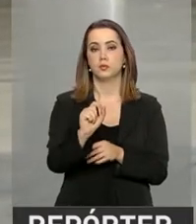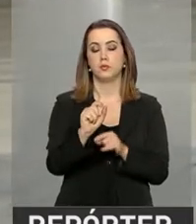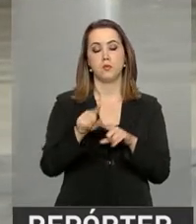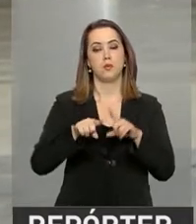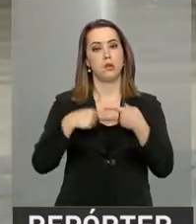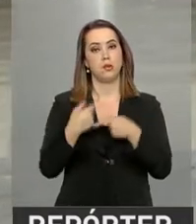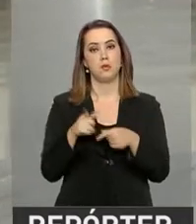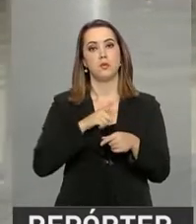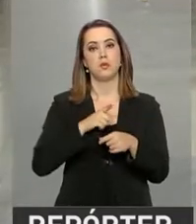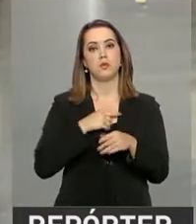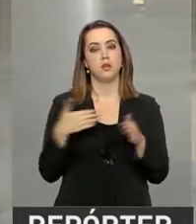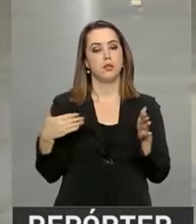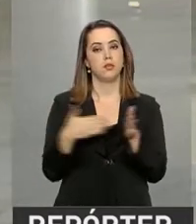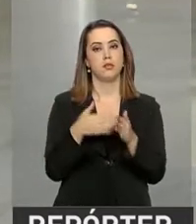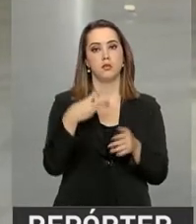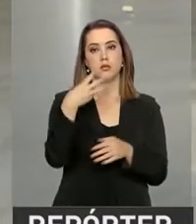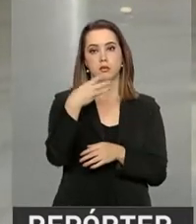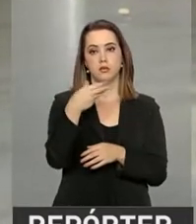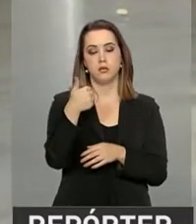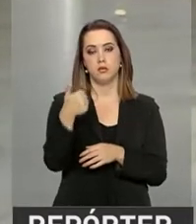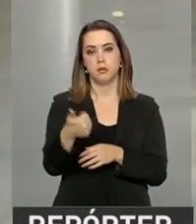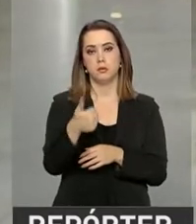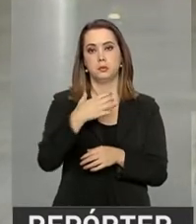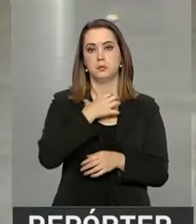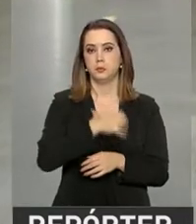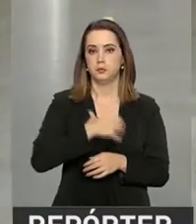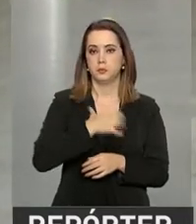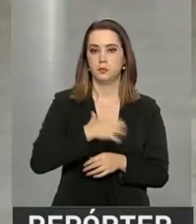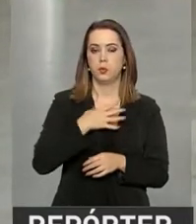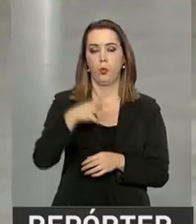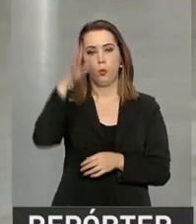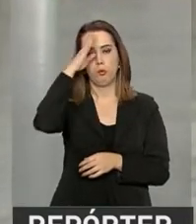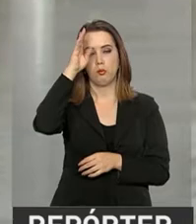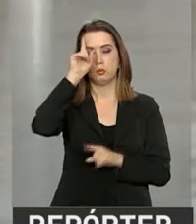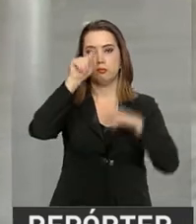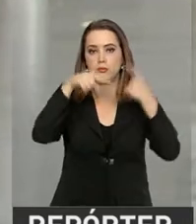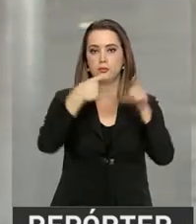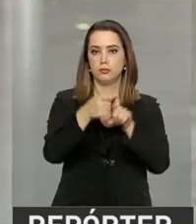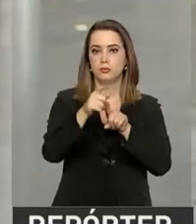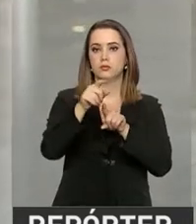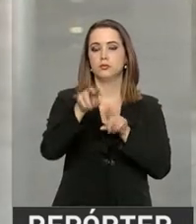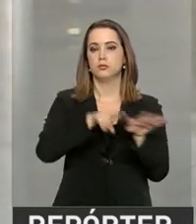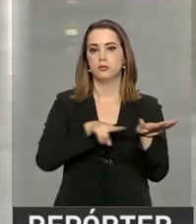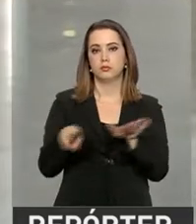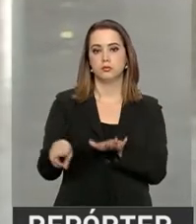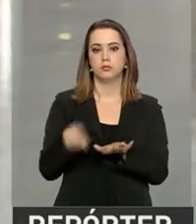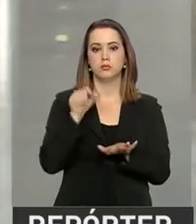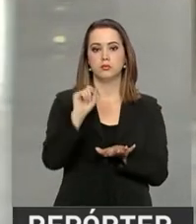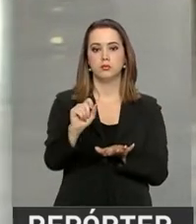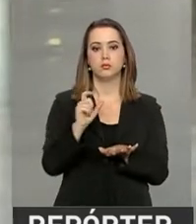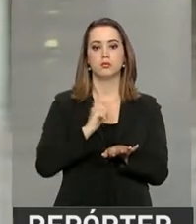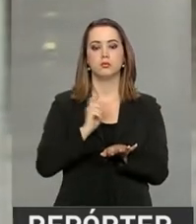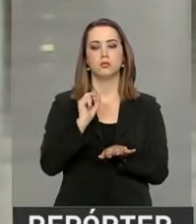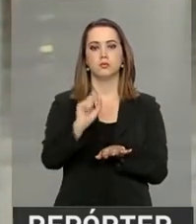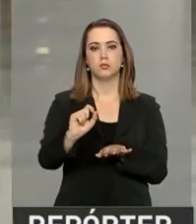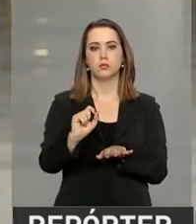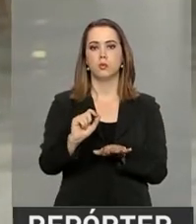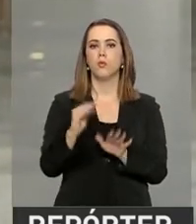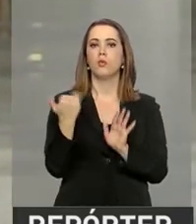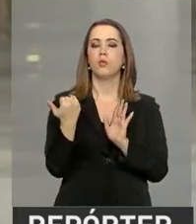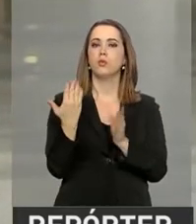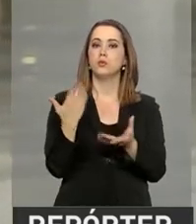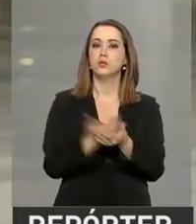prazo final é 31 de agosto ou seja a quarta feira da semana que vem segundo o ministro da fazenda e henrique meirelles este